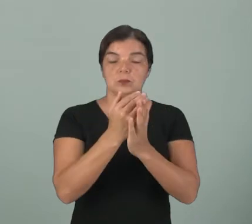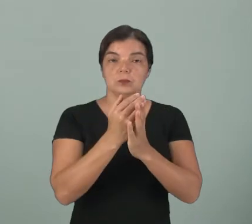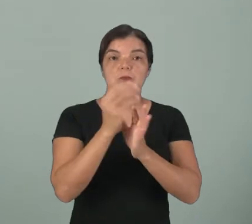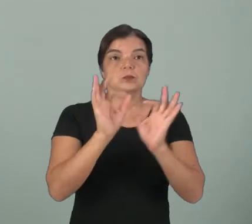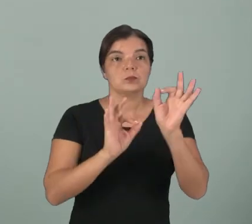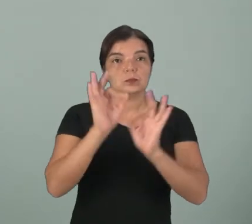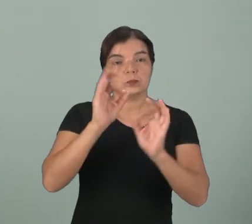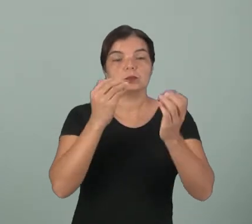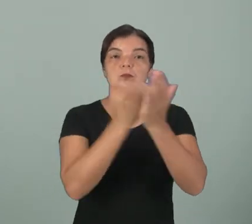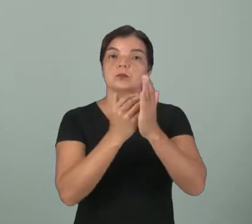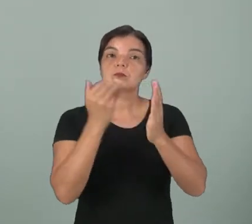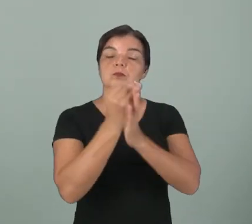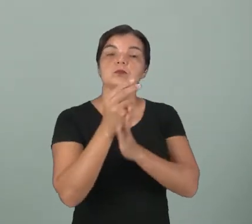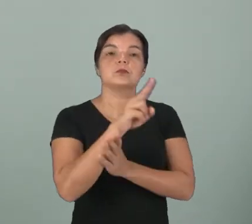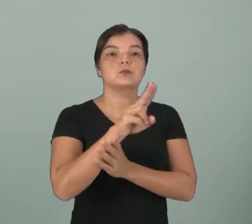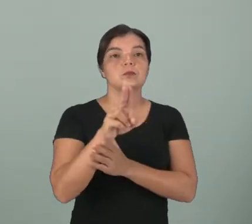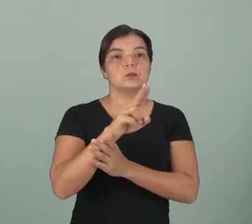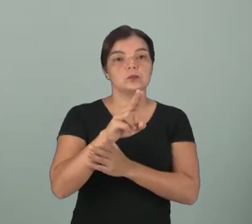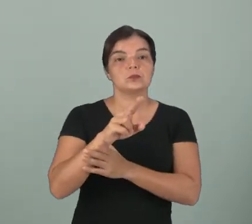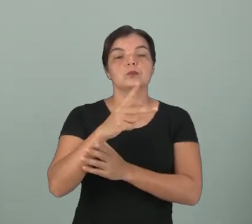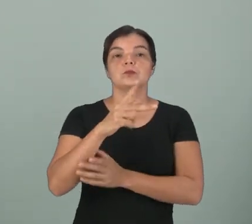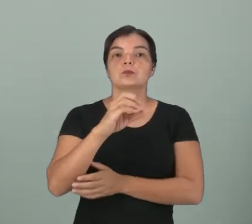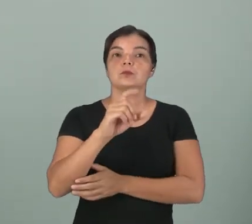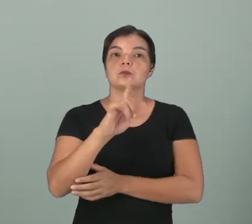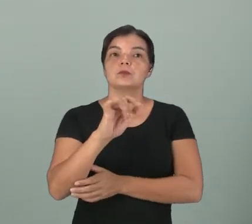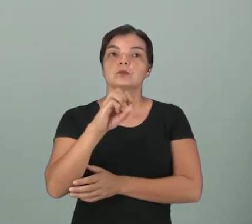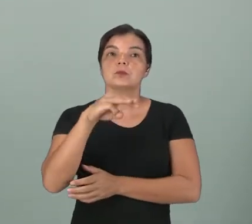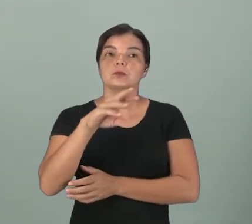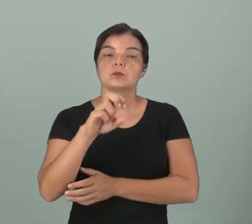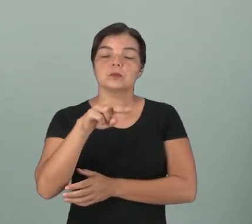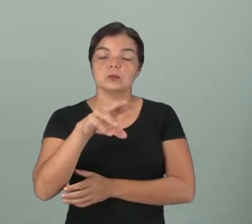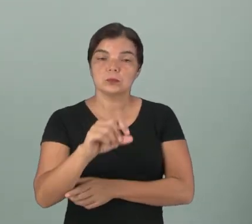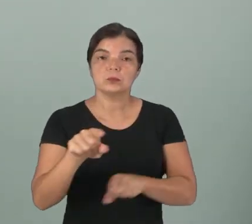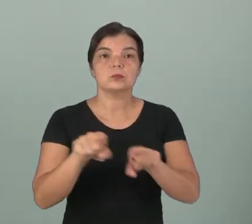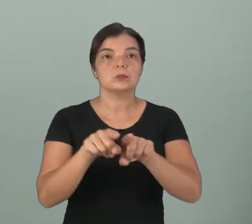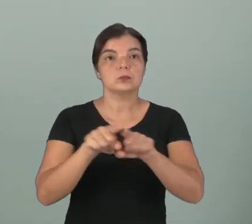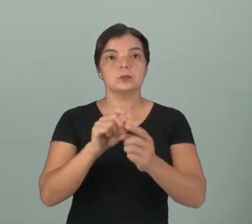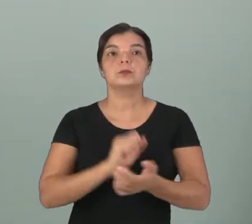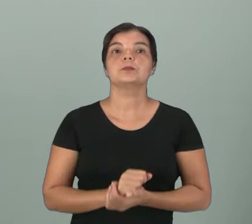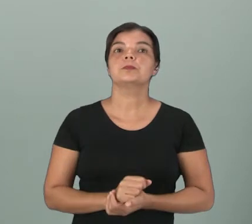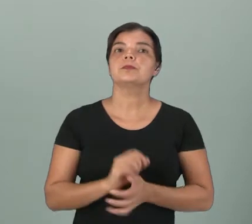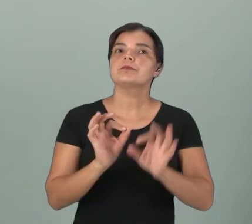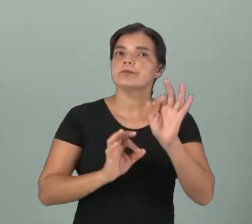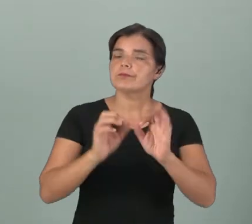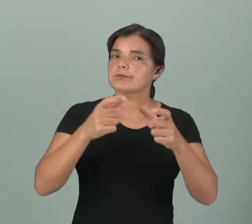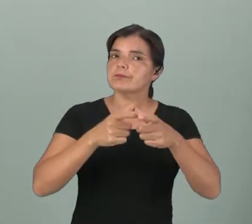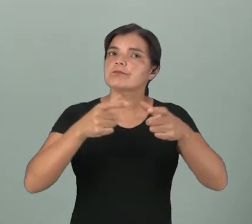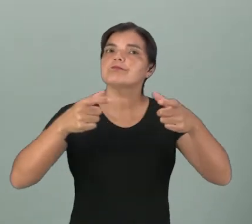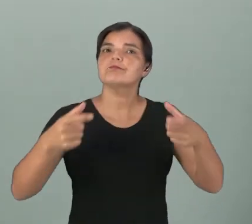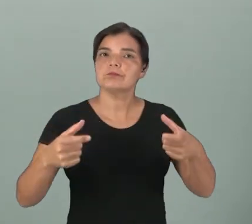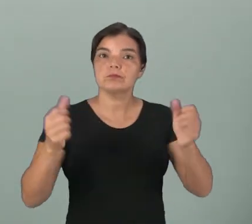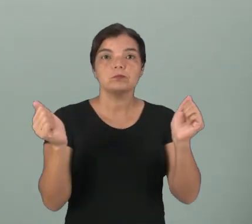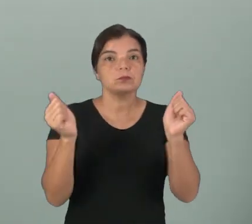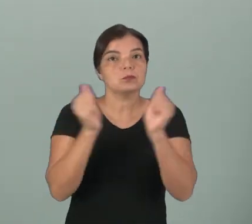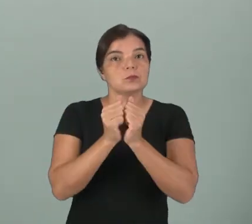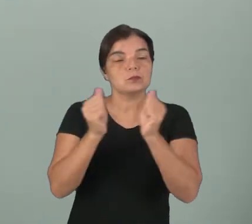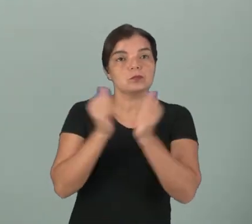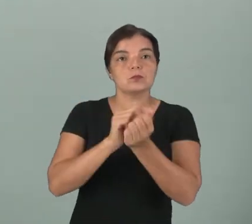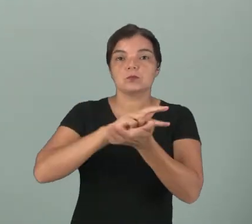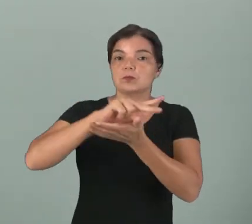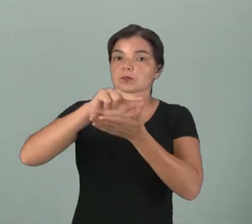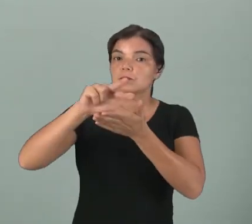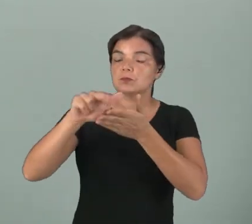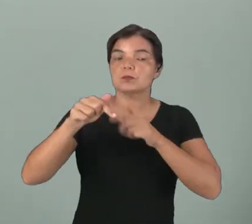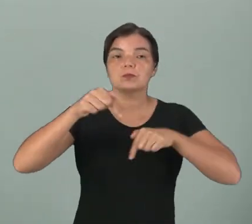ou mais elementos de forma uma molécula maior nós chamamos de polímeros as macro-moléculas biológicas são muito grandes Ou seja a junção